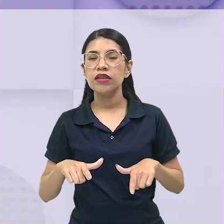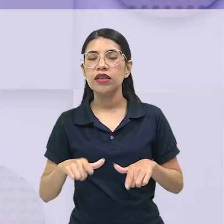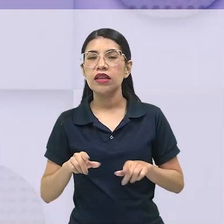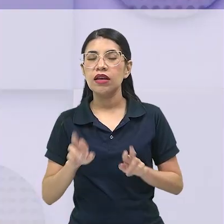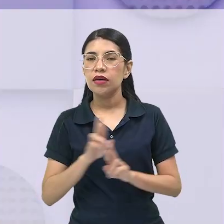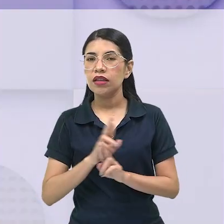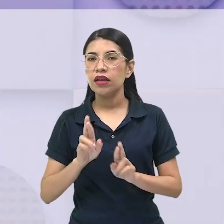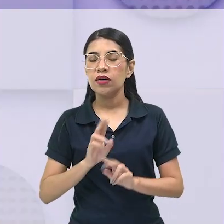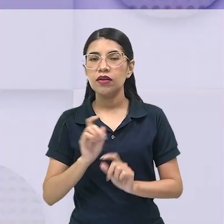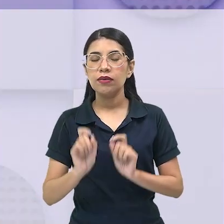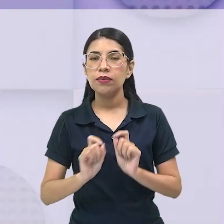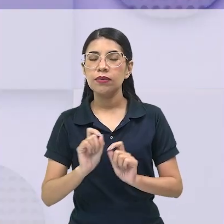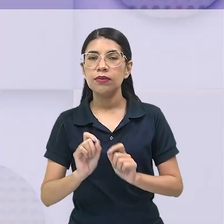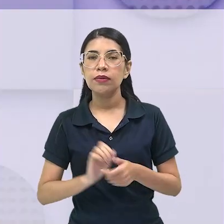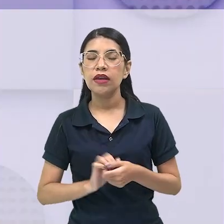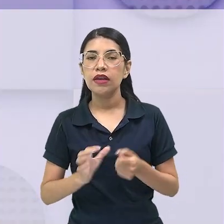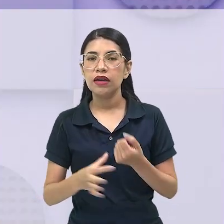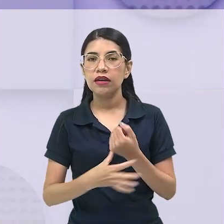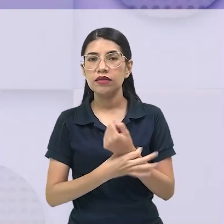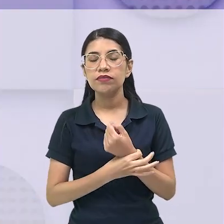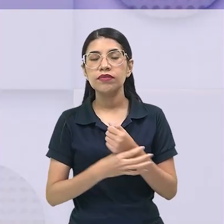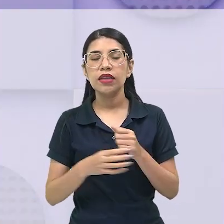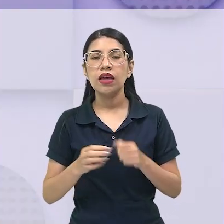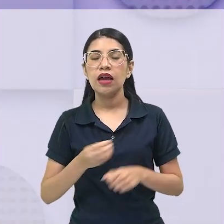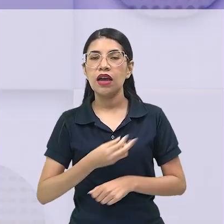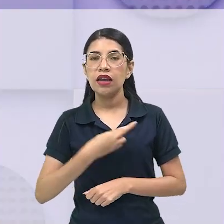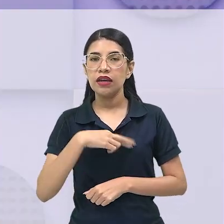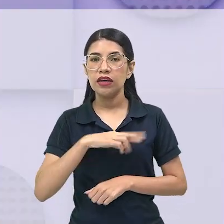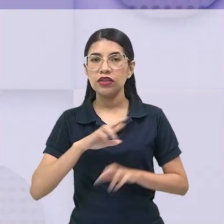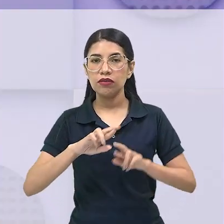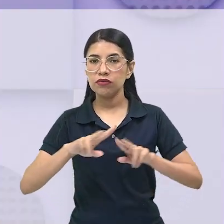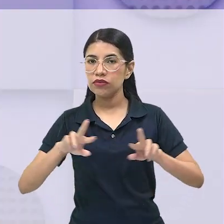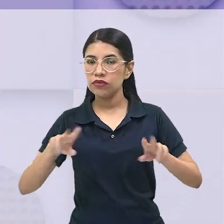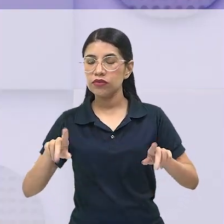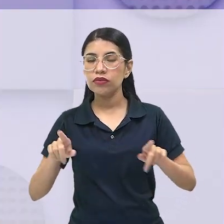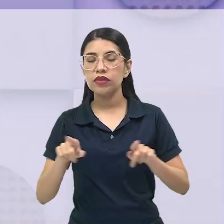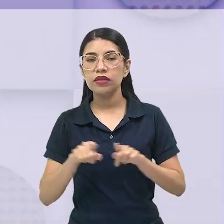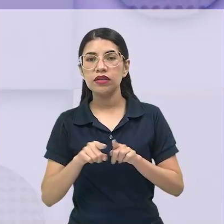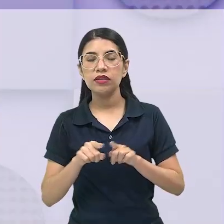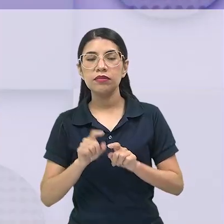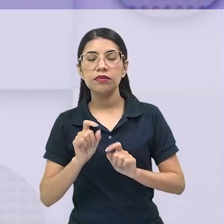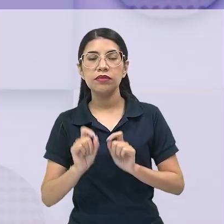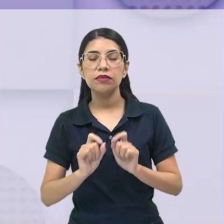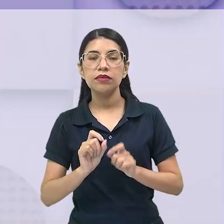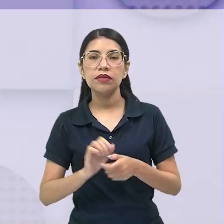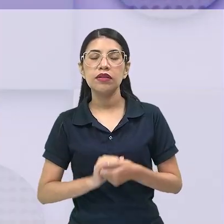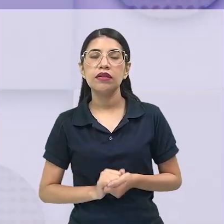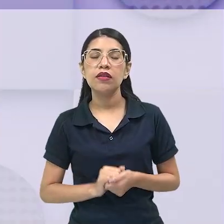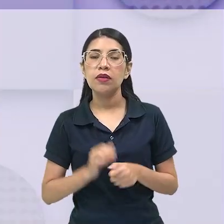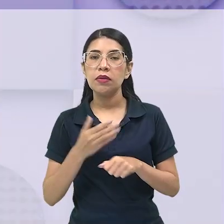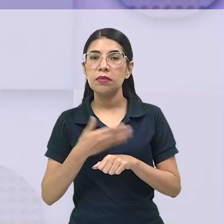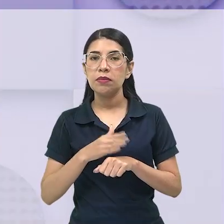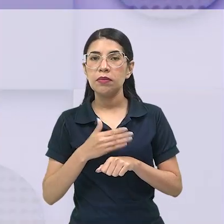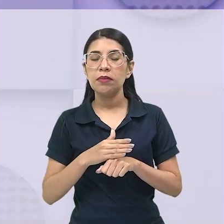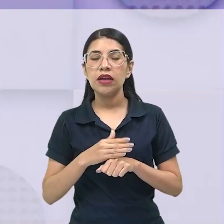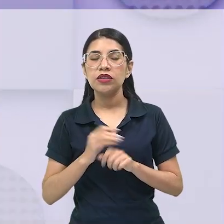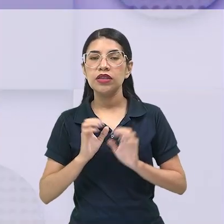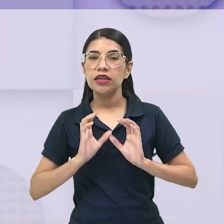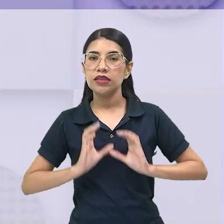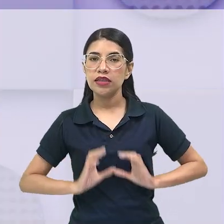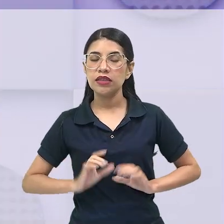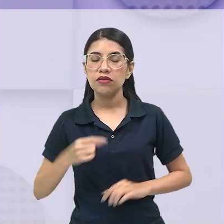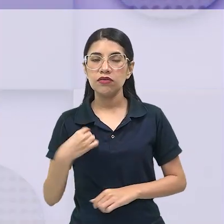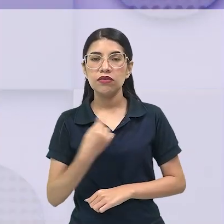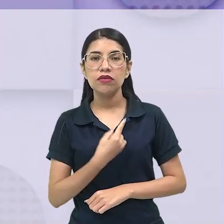correlacionado com a garantia da diversidade religiosa, mas também com o nosso pleno exercício de nossa